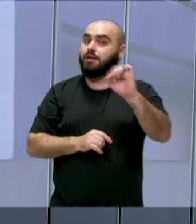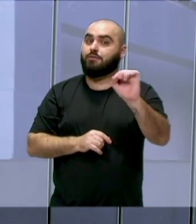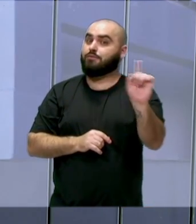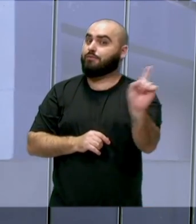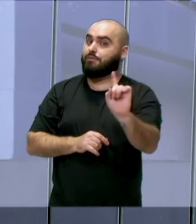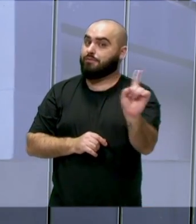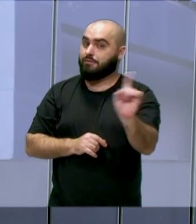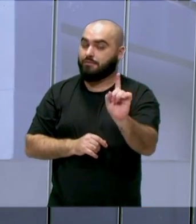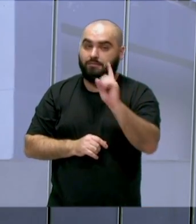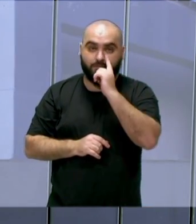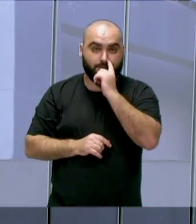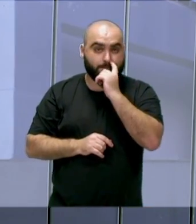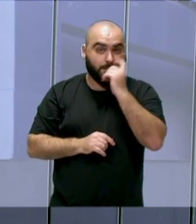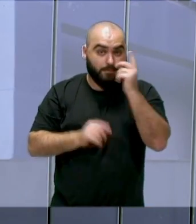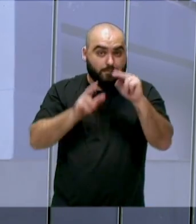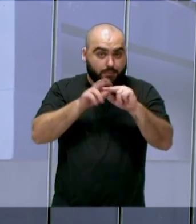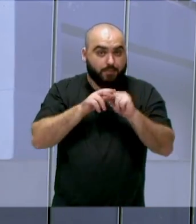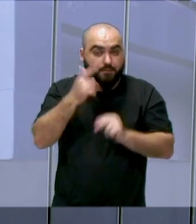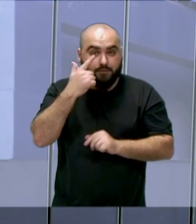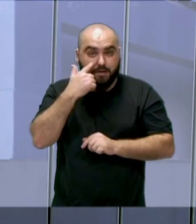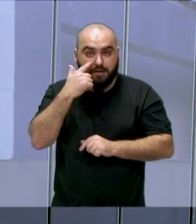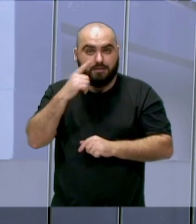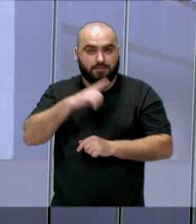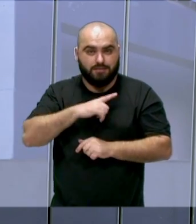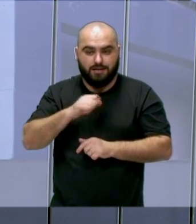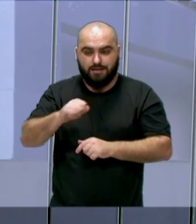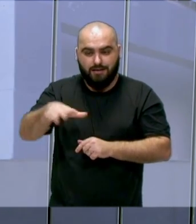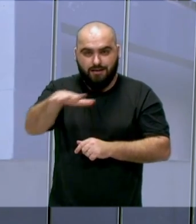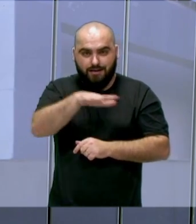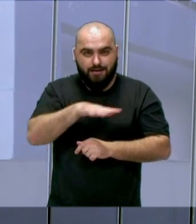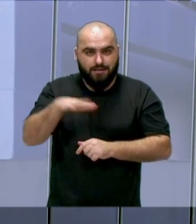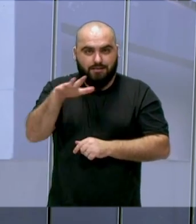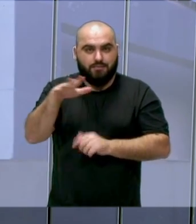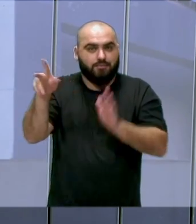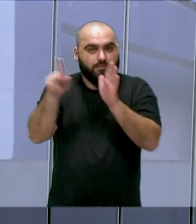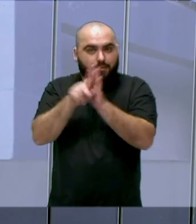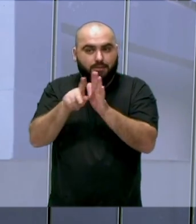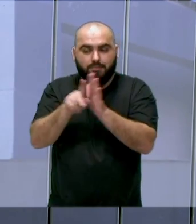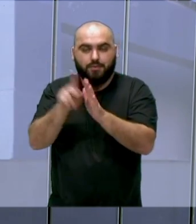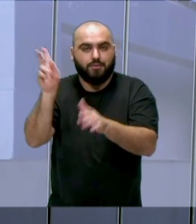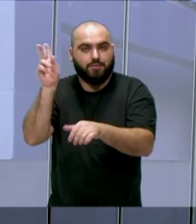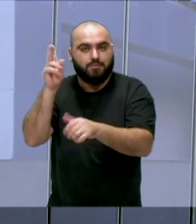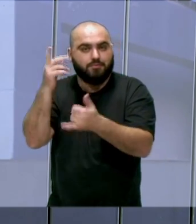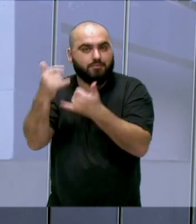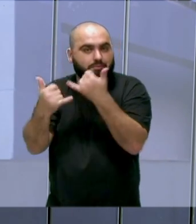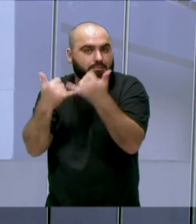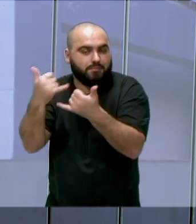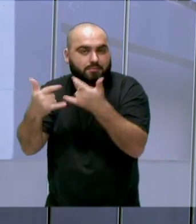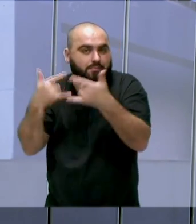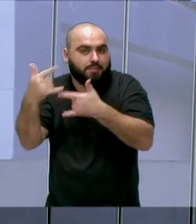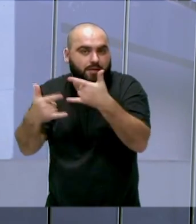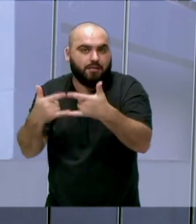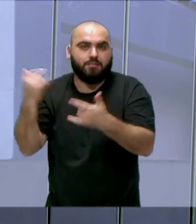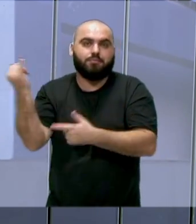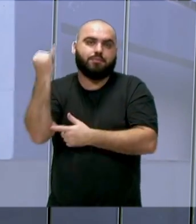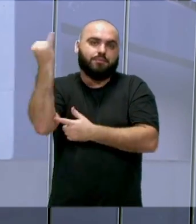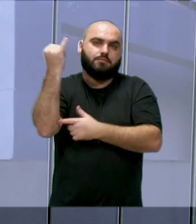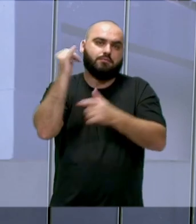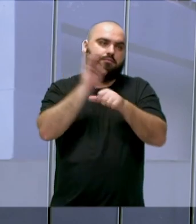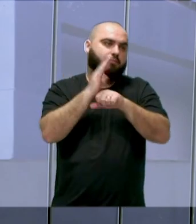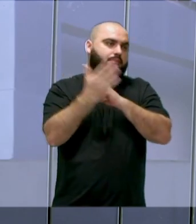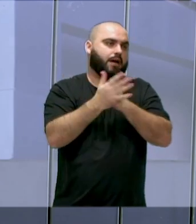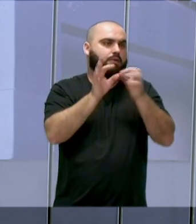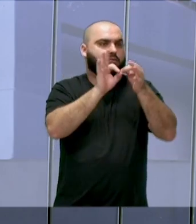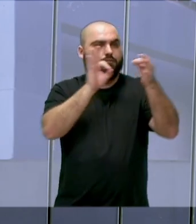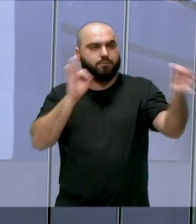gente tomar a proporção, como nós temos espaços públicos recreativos importantes, né? Seja num bairro mais afastado, como num bairro da Beira-Rio,